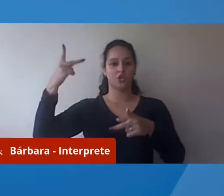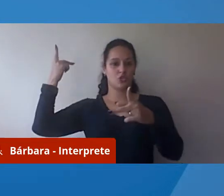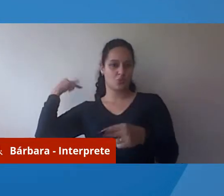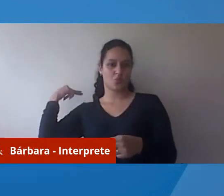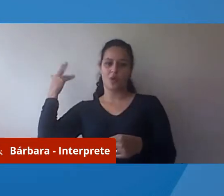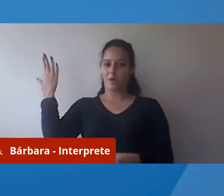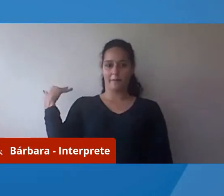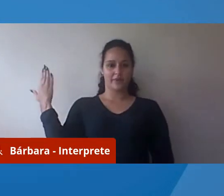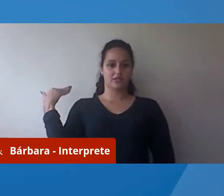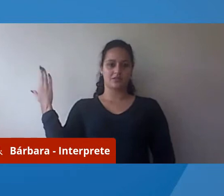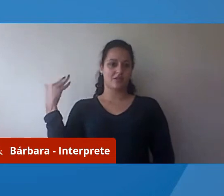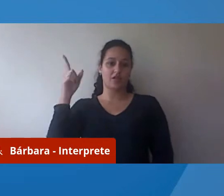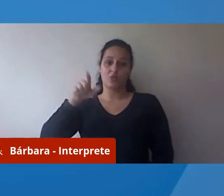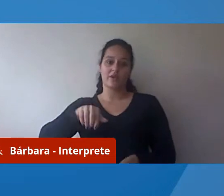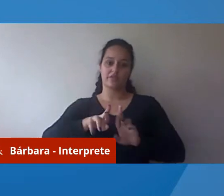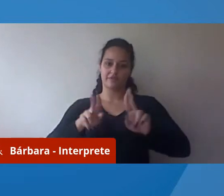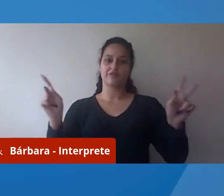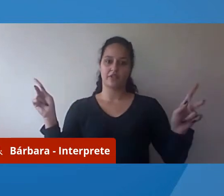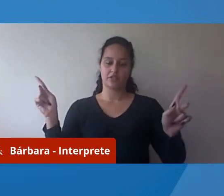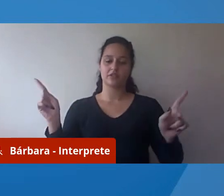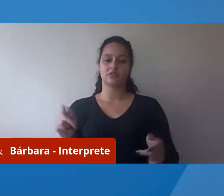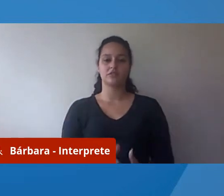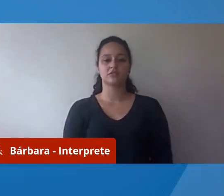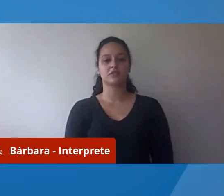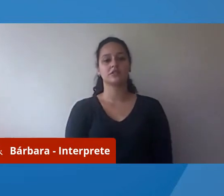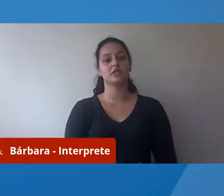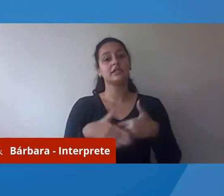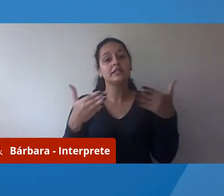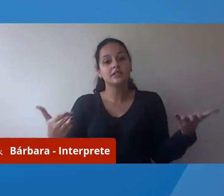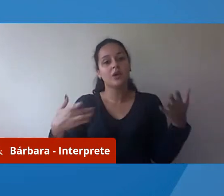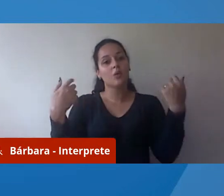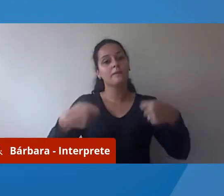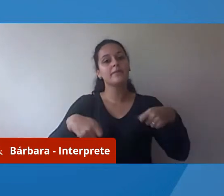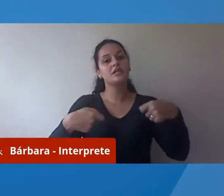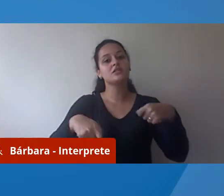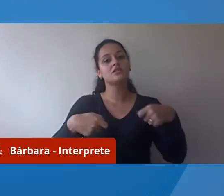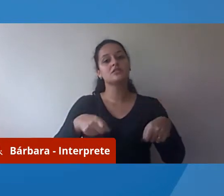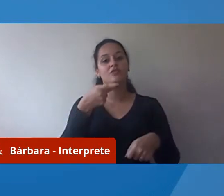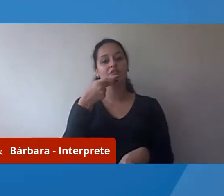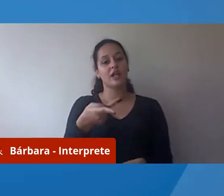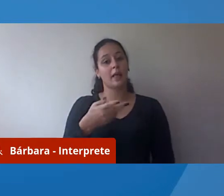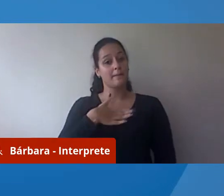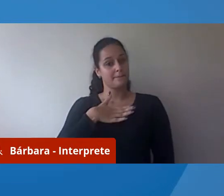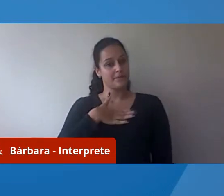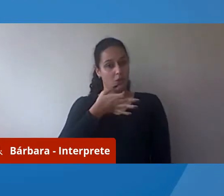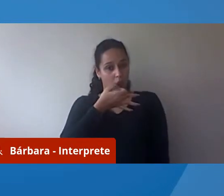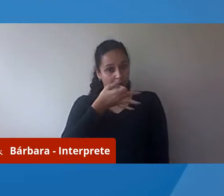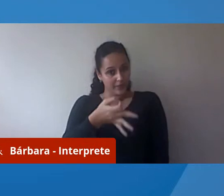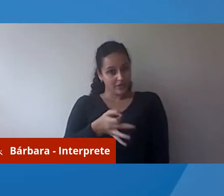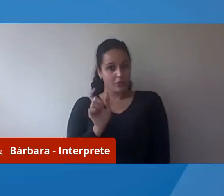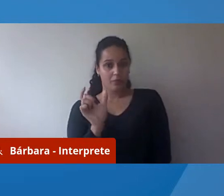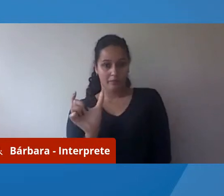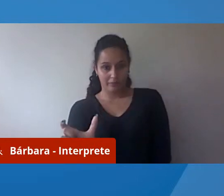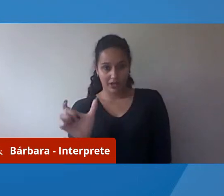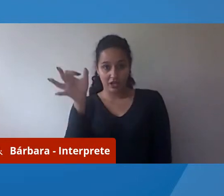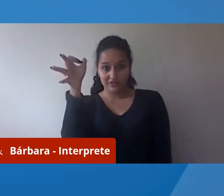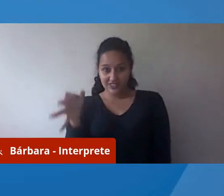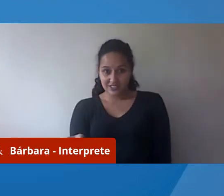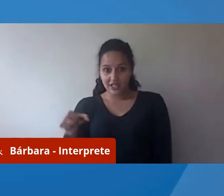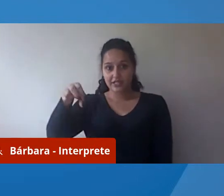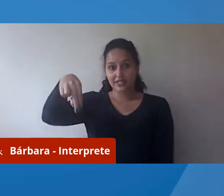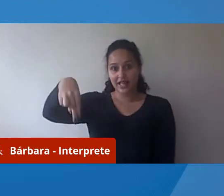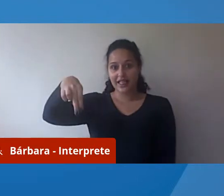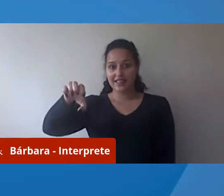outra coisa. Né? Então, temos que falar, na minha opinião, de neofascismo. É um fenômeno